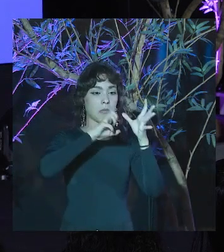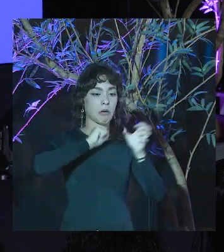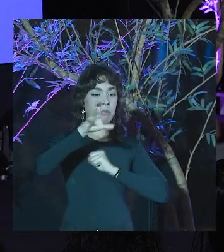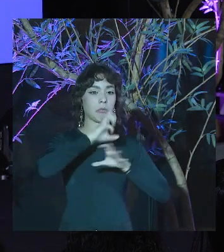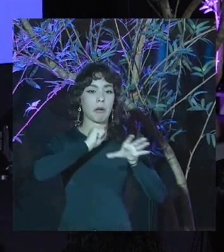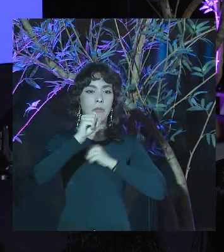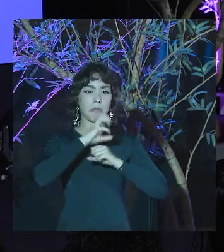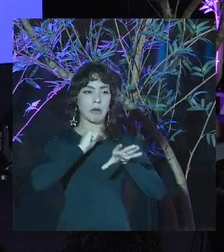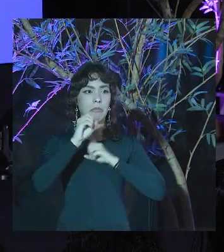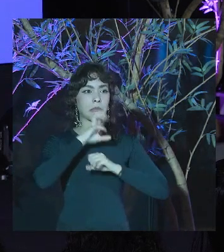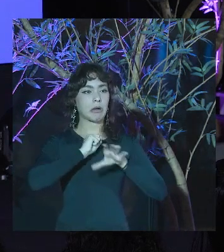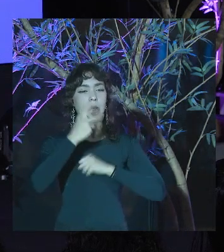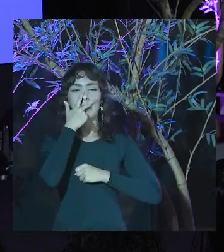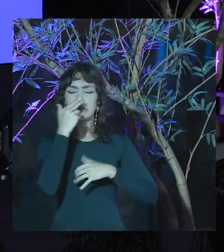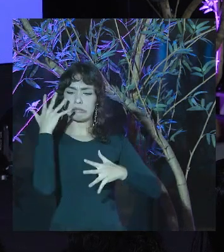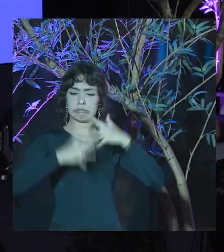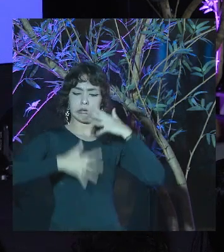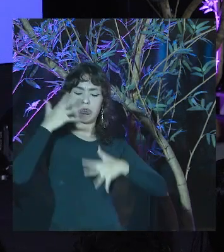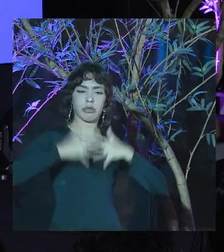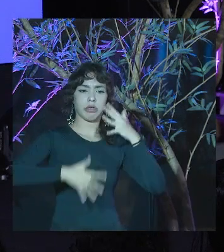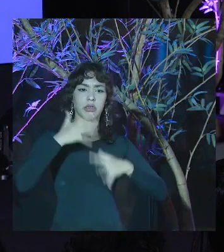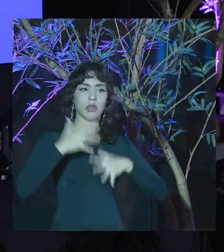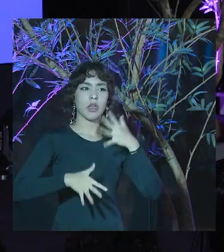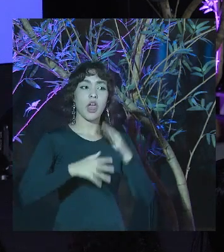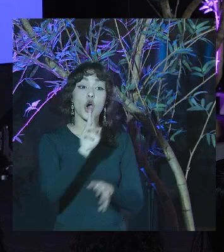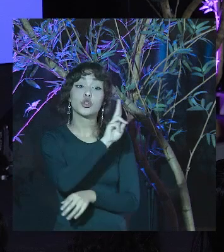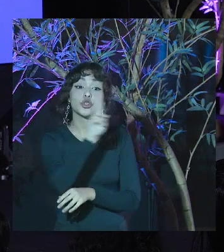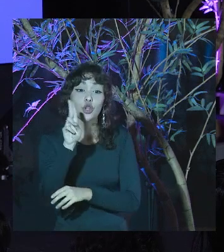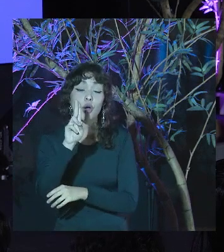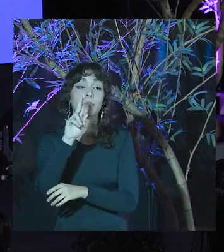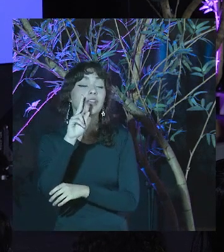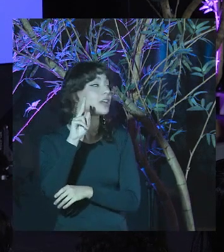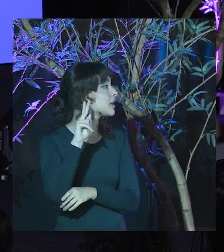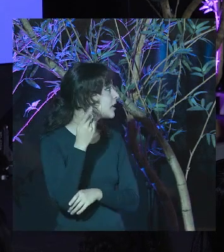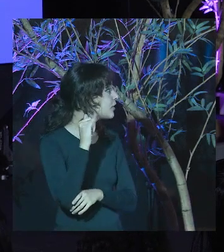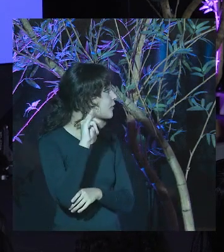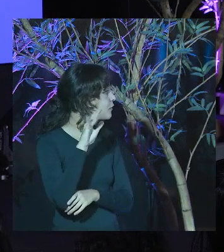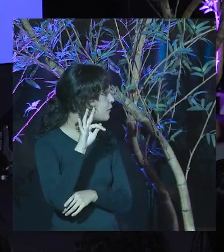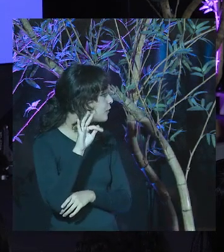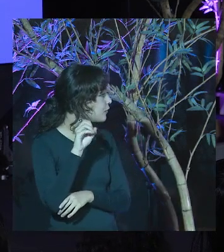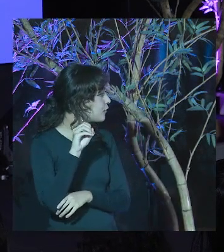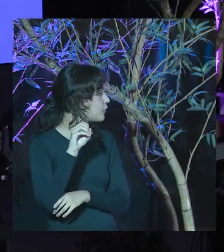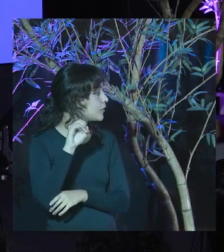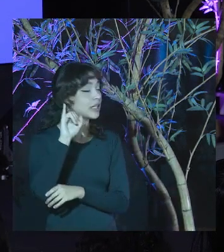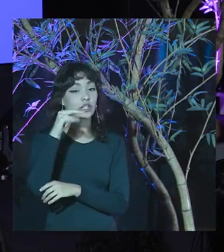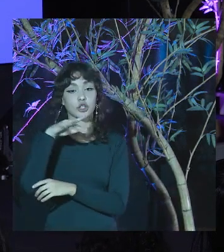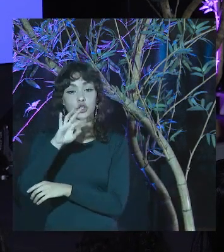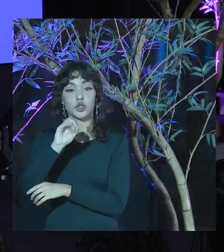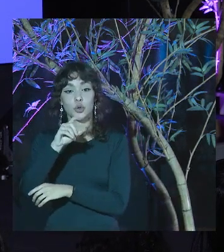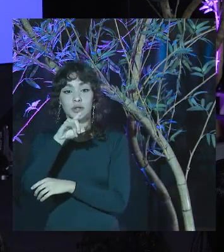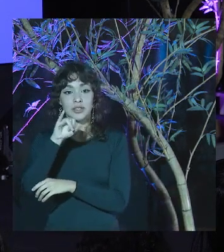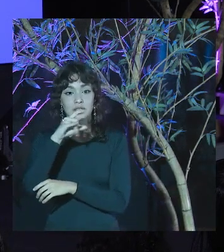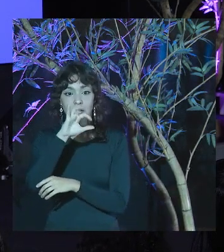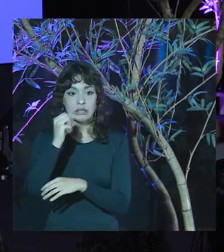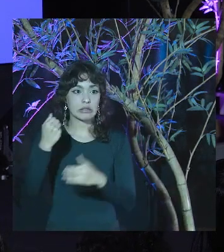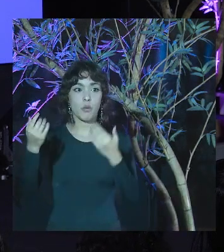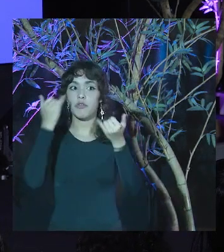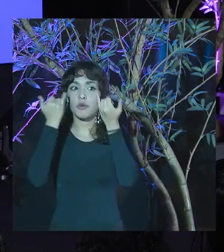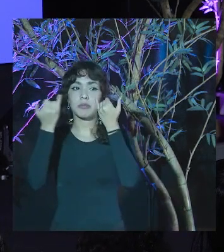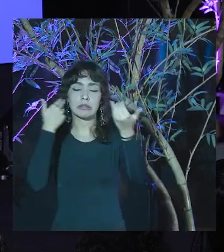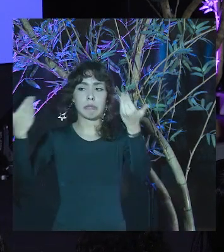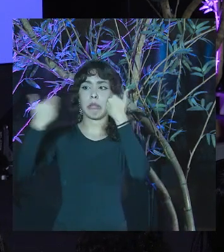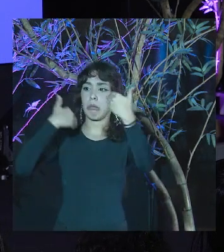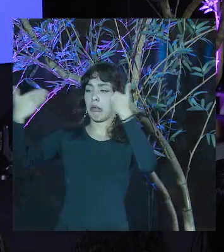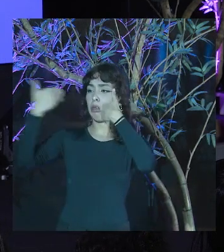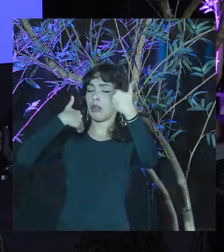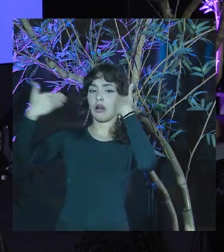me atrapalha com isso. Isso tem um nome, isso se chama infoxicação. É uma intoxicação por consumo excessivo de informação,